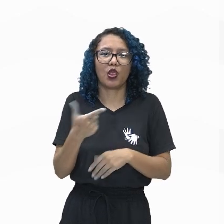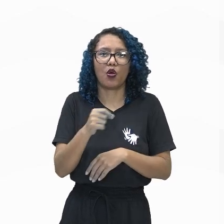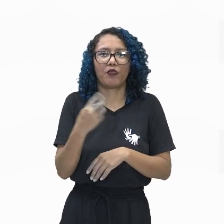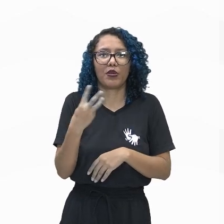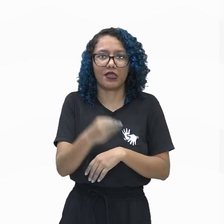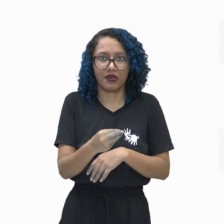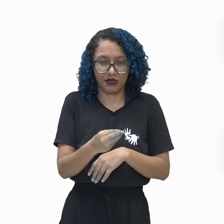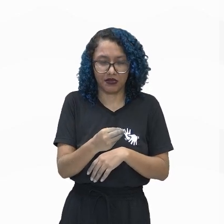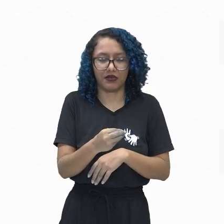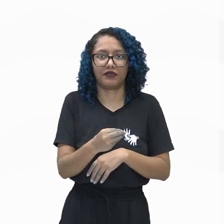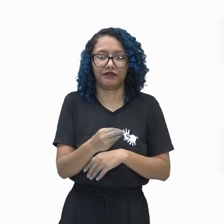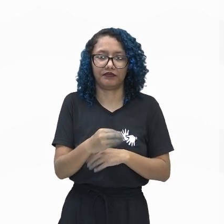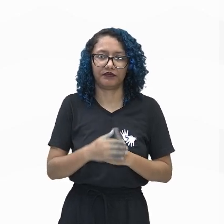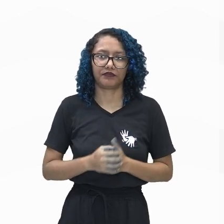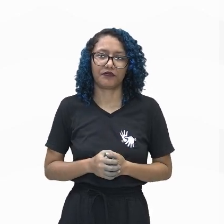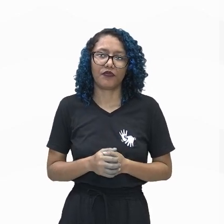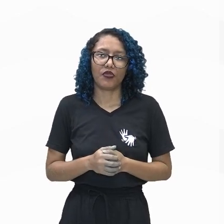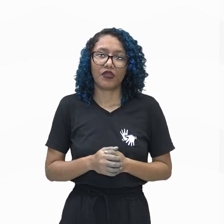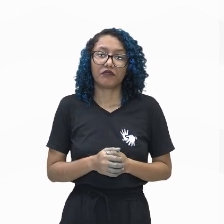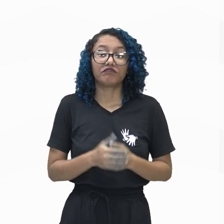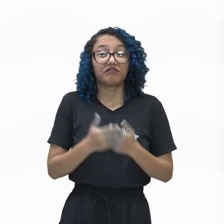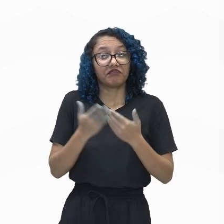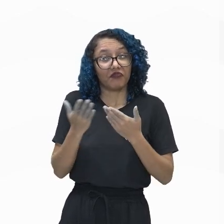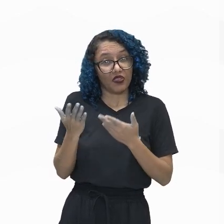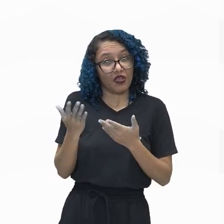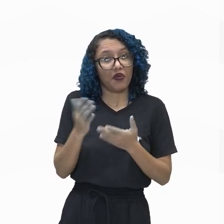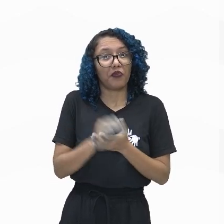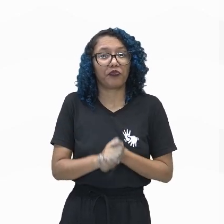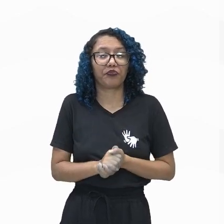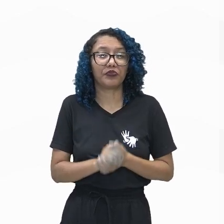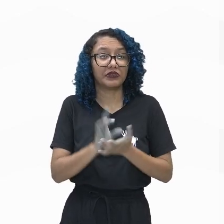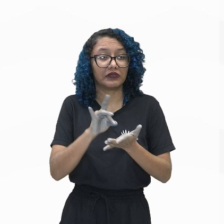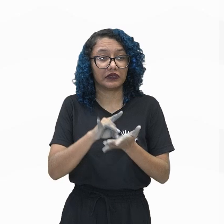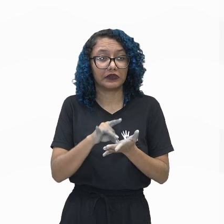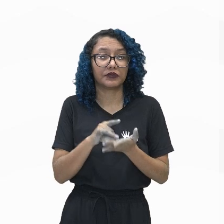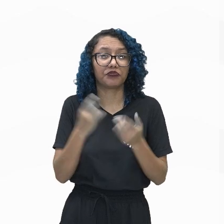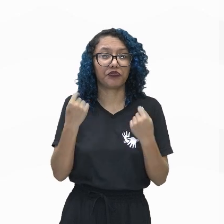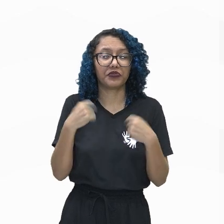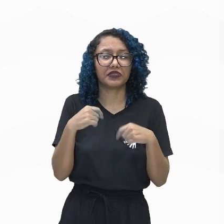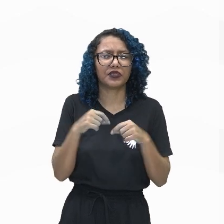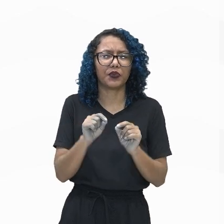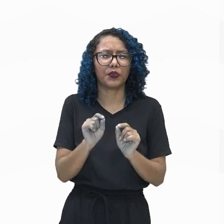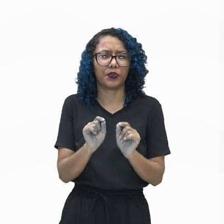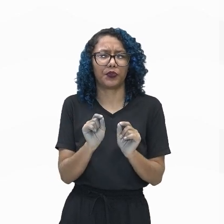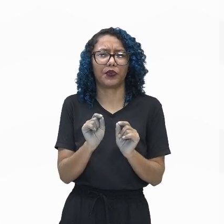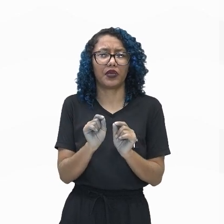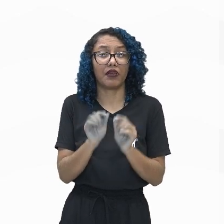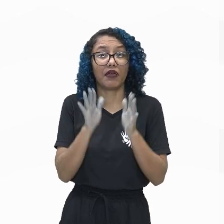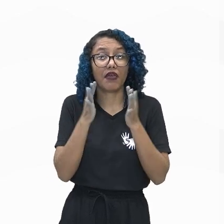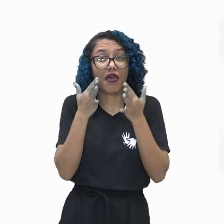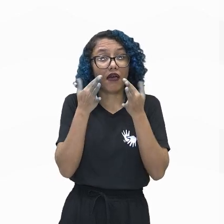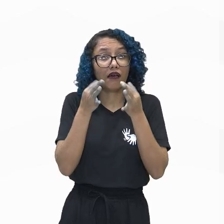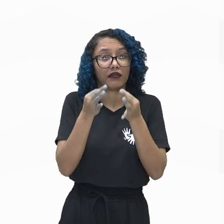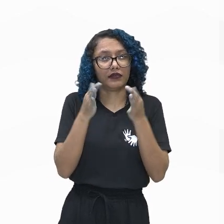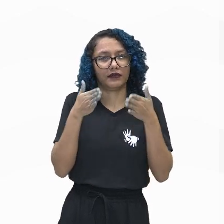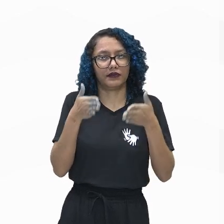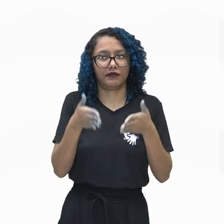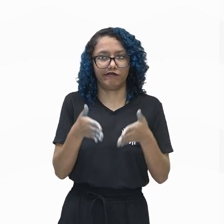uma realidade que a gente precisa ter aí um olhar,